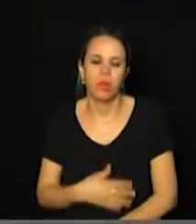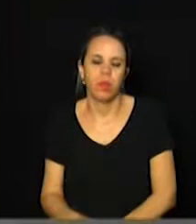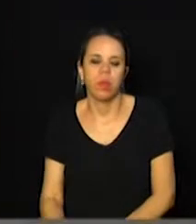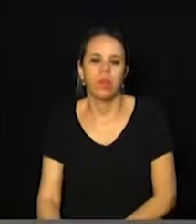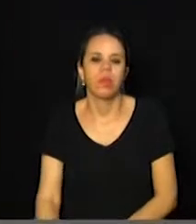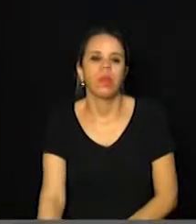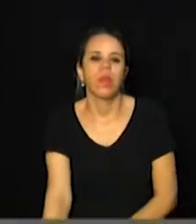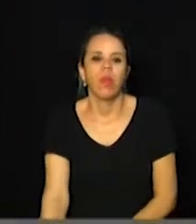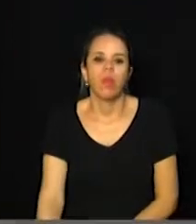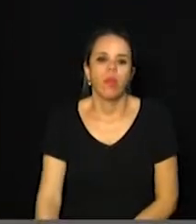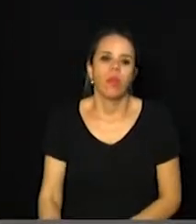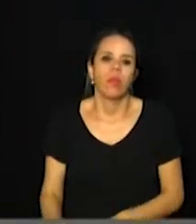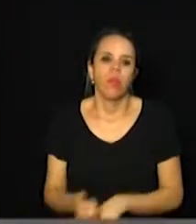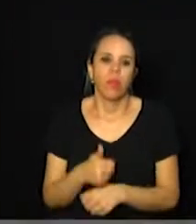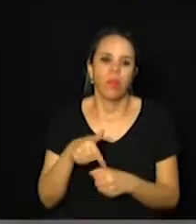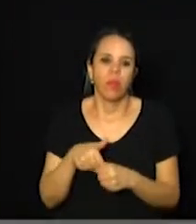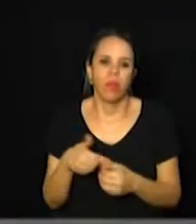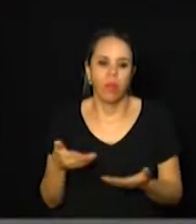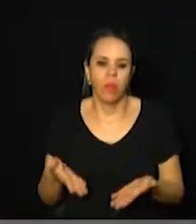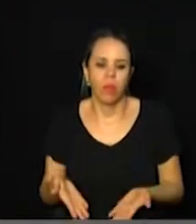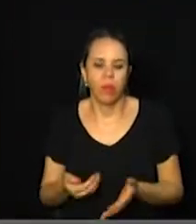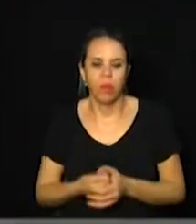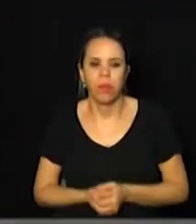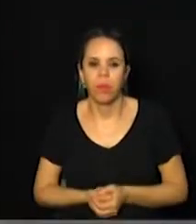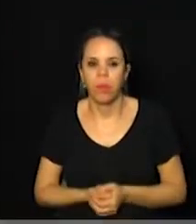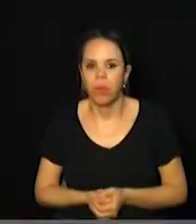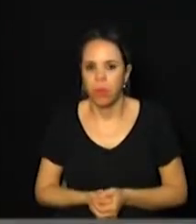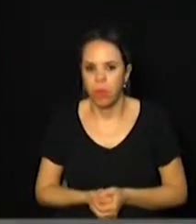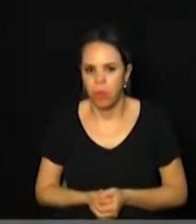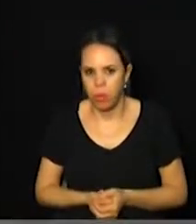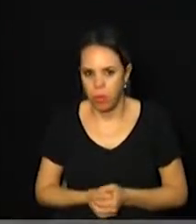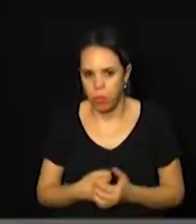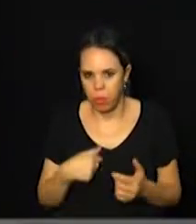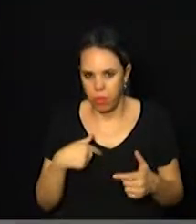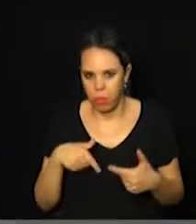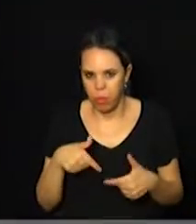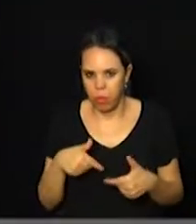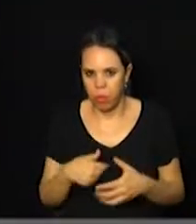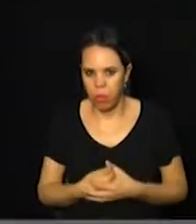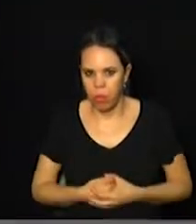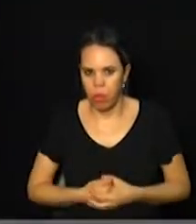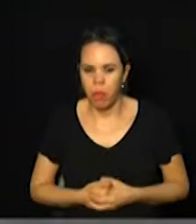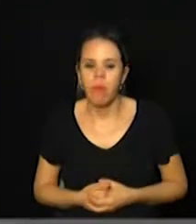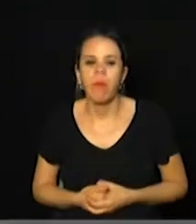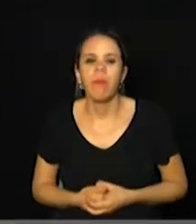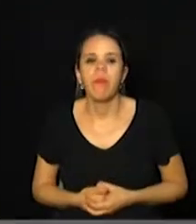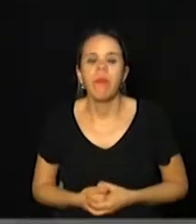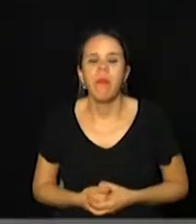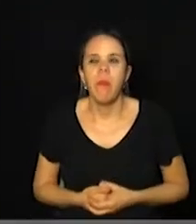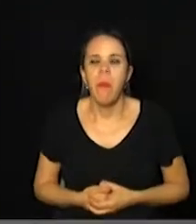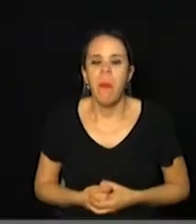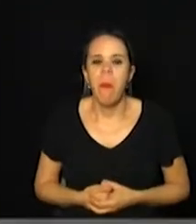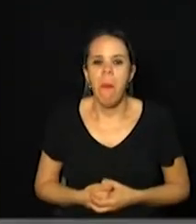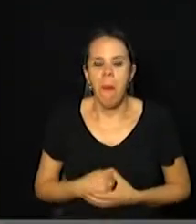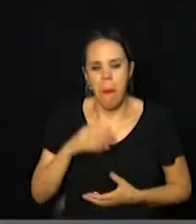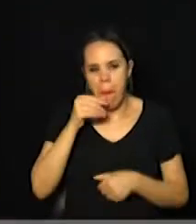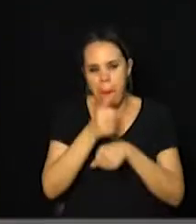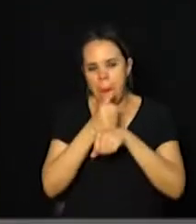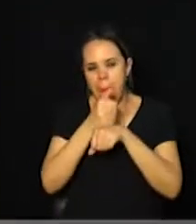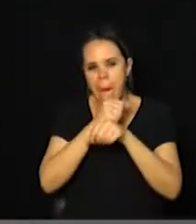o frentista no nosso frentista e nós trabalhamos é nós estamos um Agito